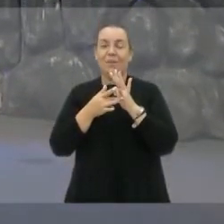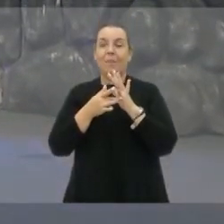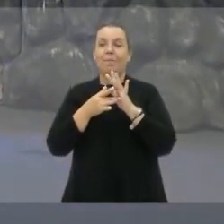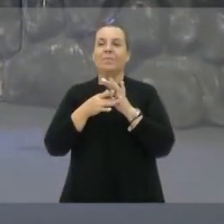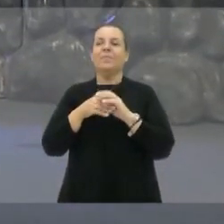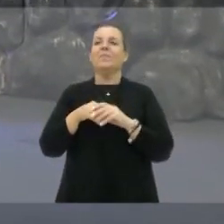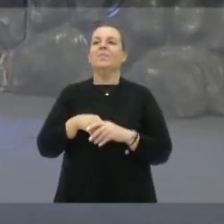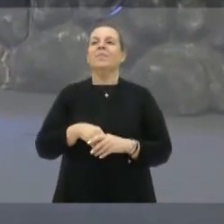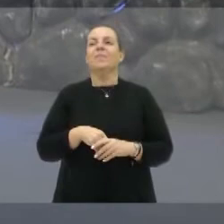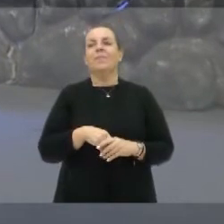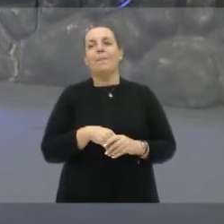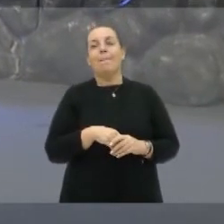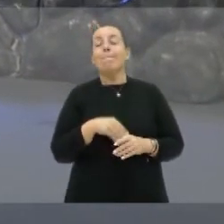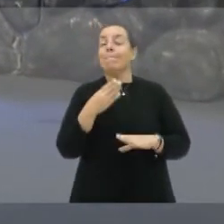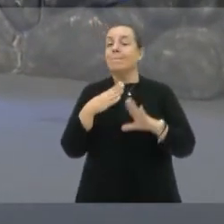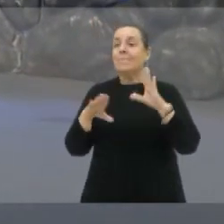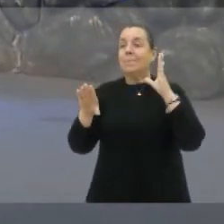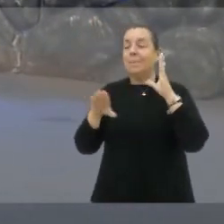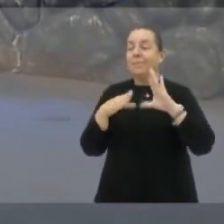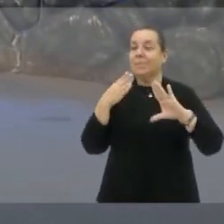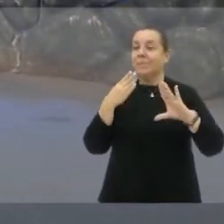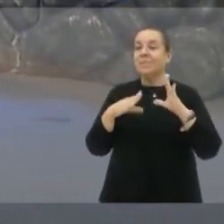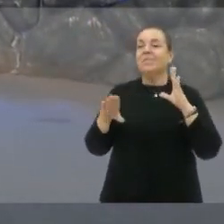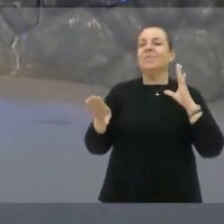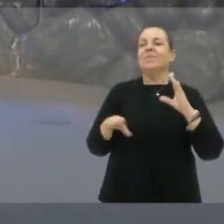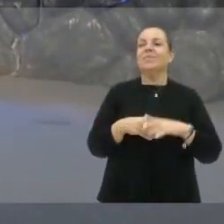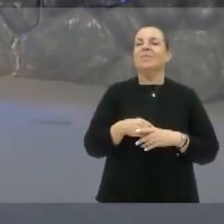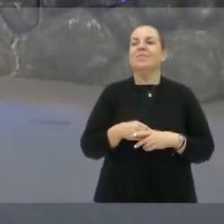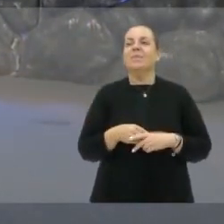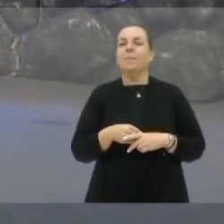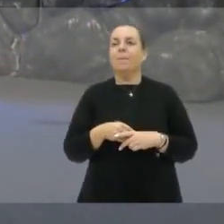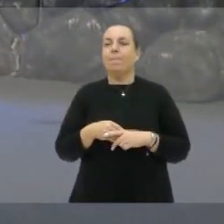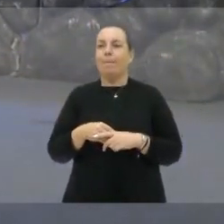cantemos, cantemos. Ninguém te ama